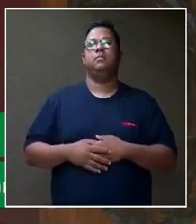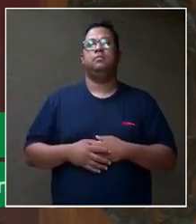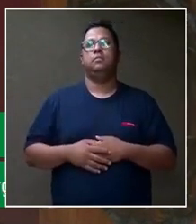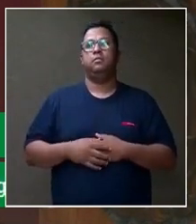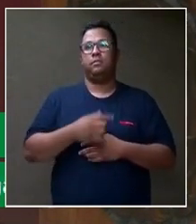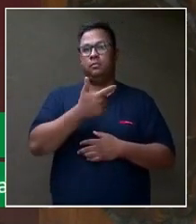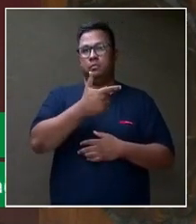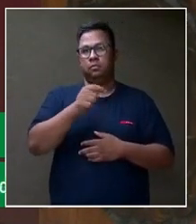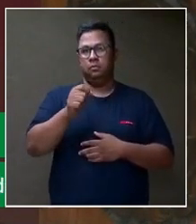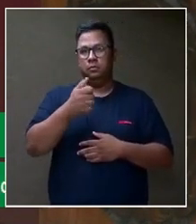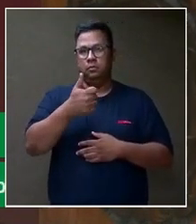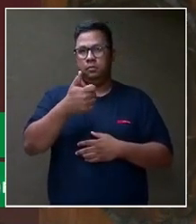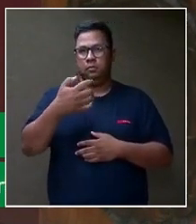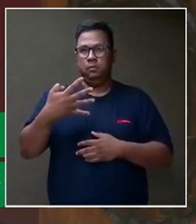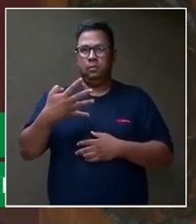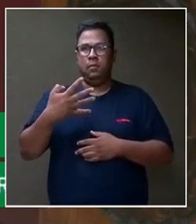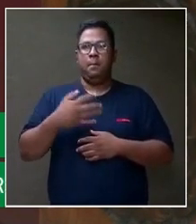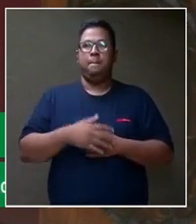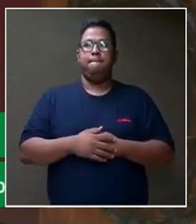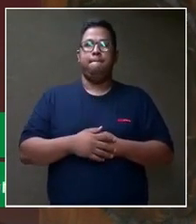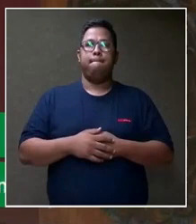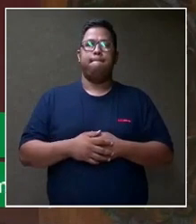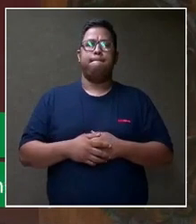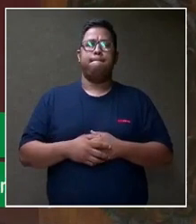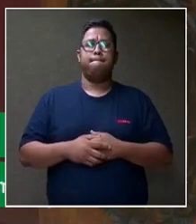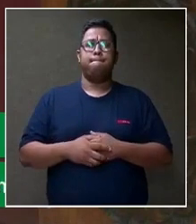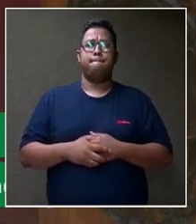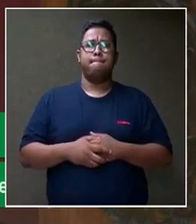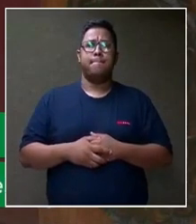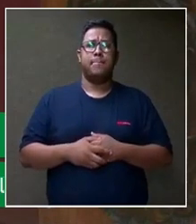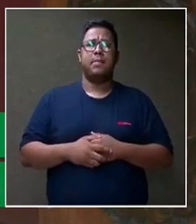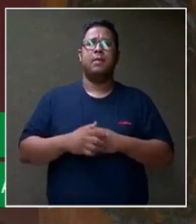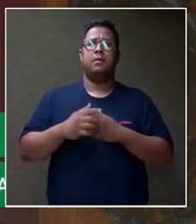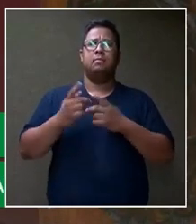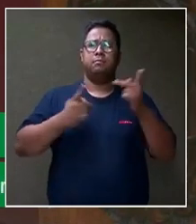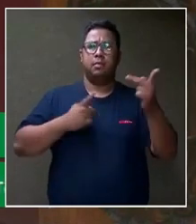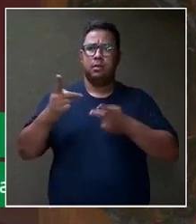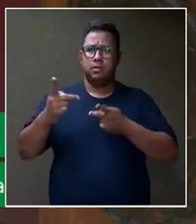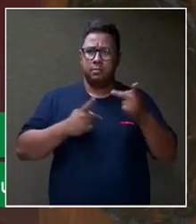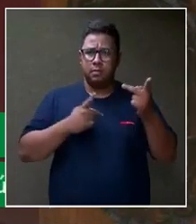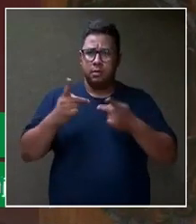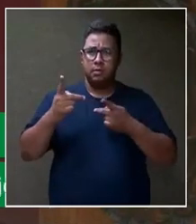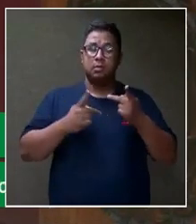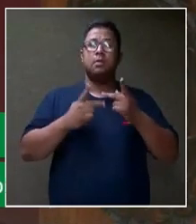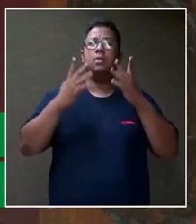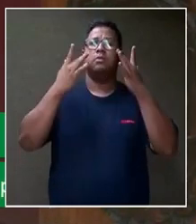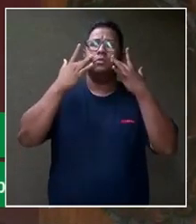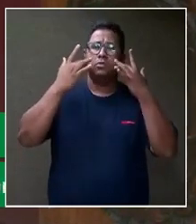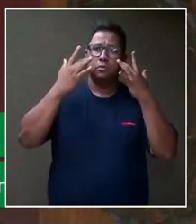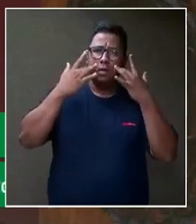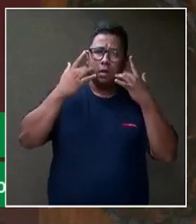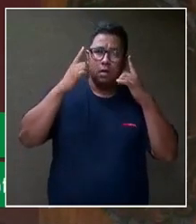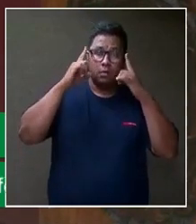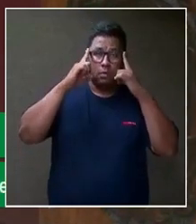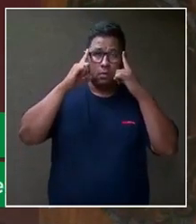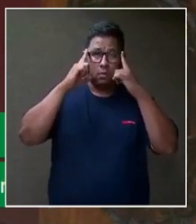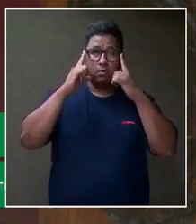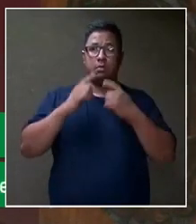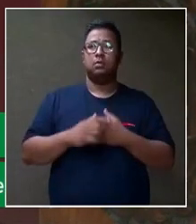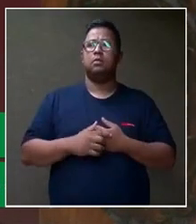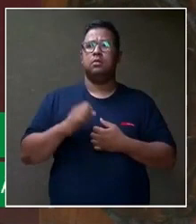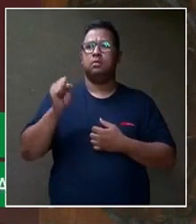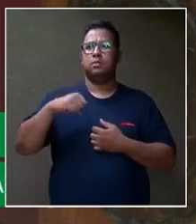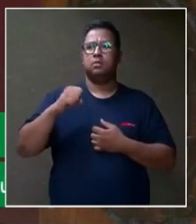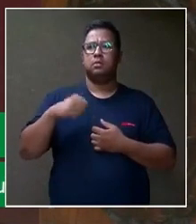Em 2014, consta que foi bem divulgado, né? Tem aqui nos autos, que ela participou de uma simulação de feminicídio, não